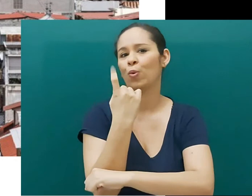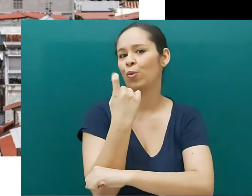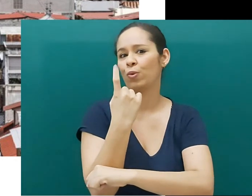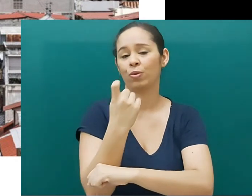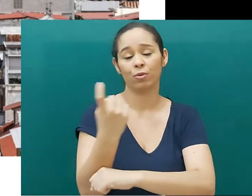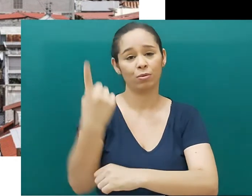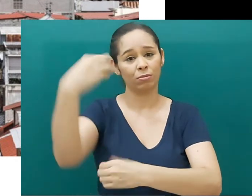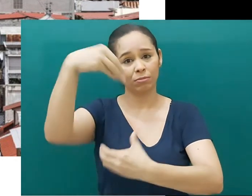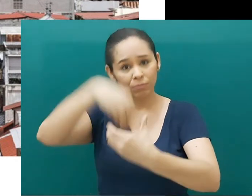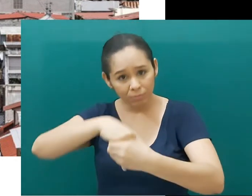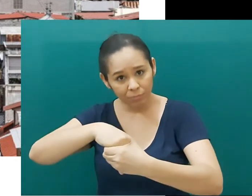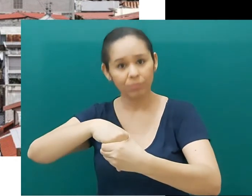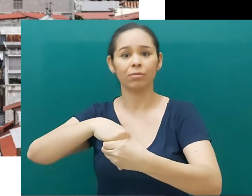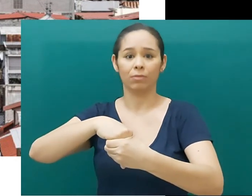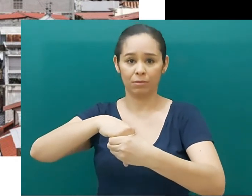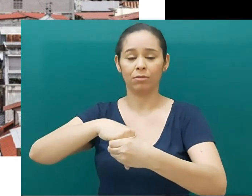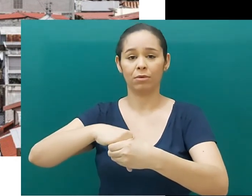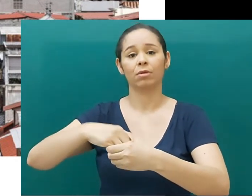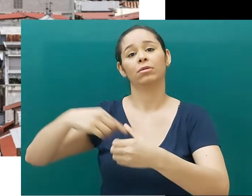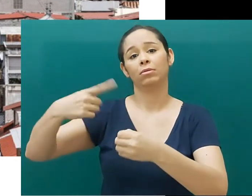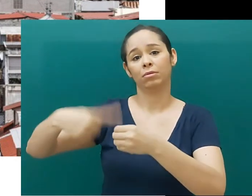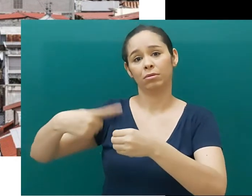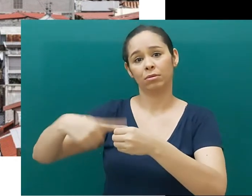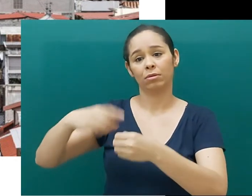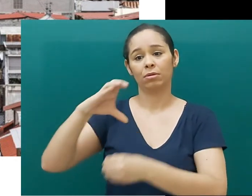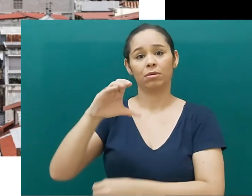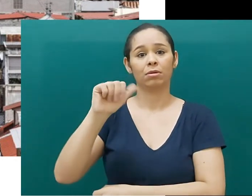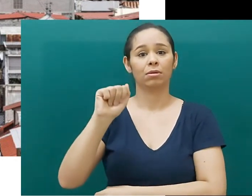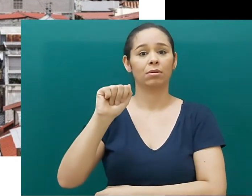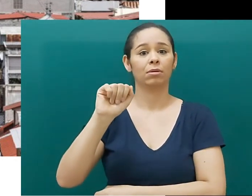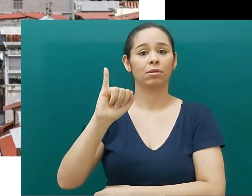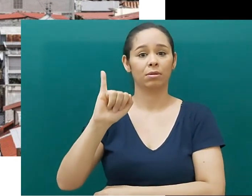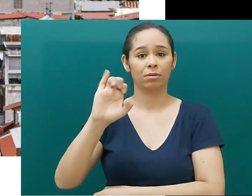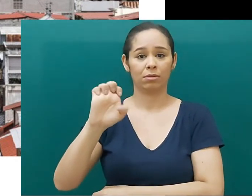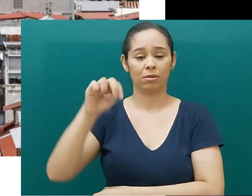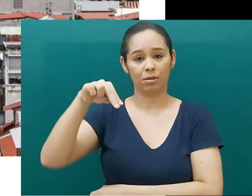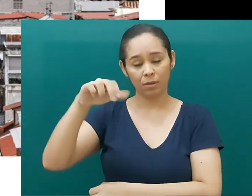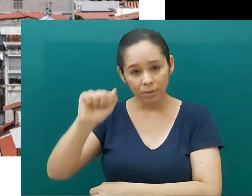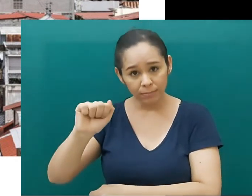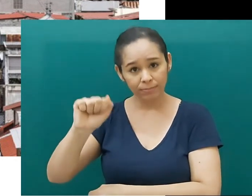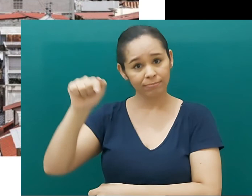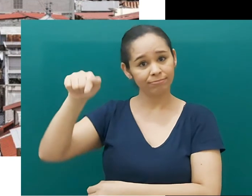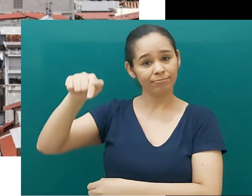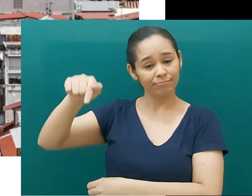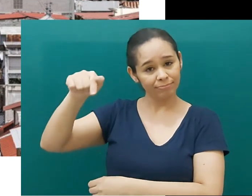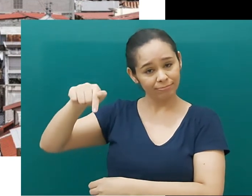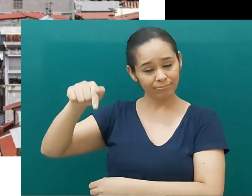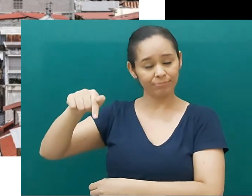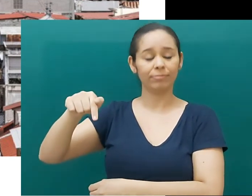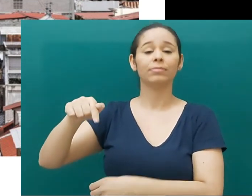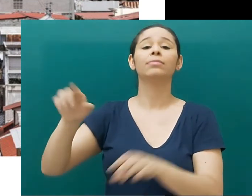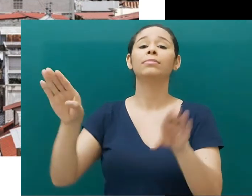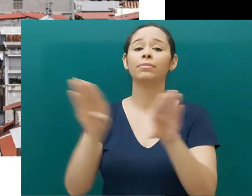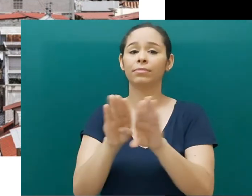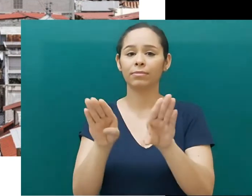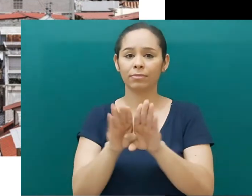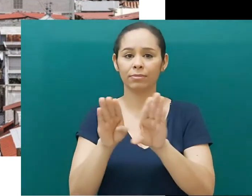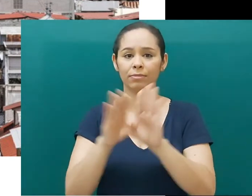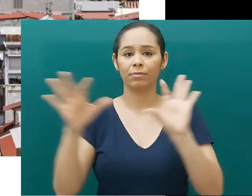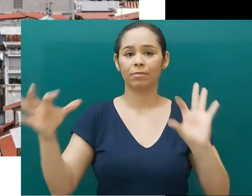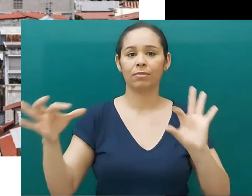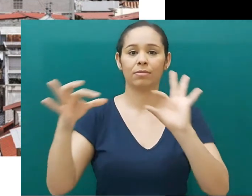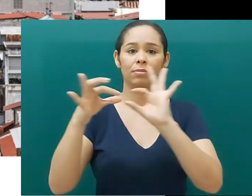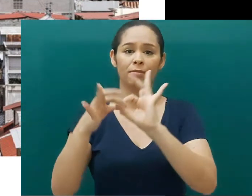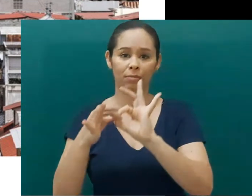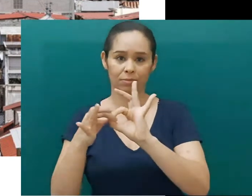Guiana Francesa fica ali na região, né, em Cayena, e tem ligação